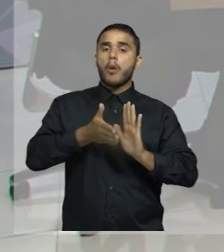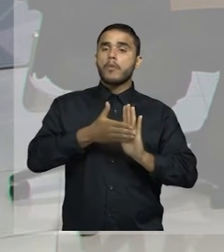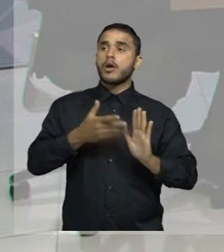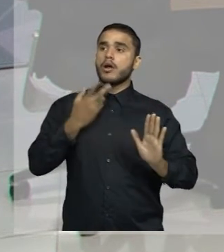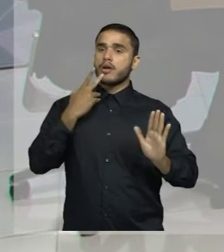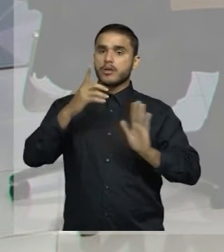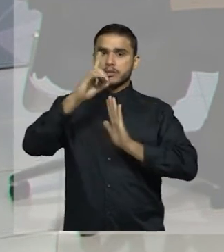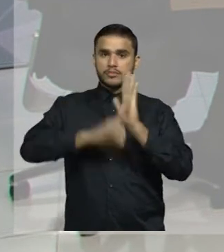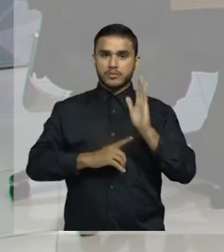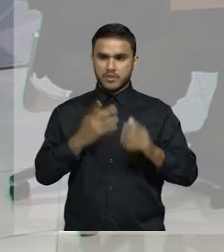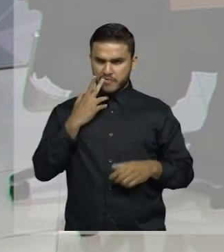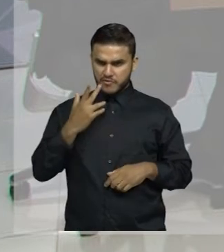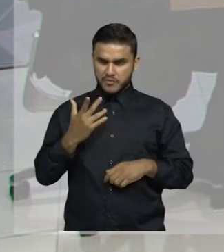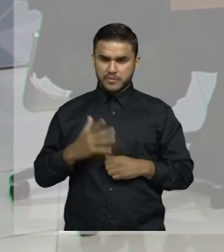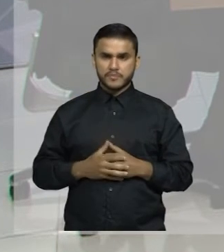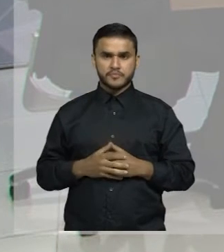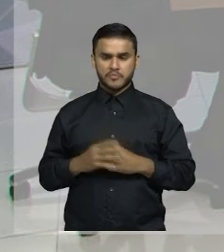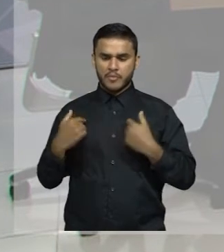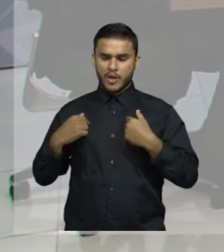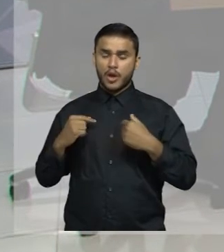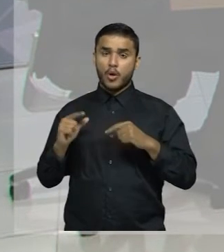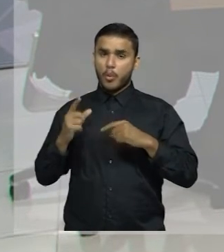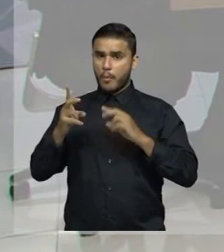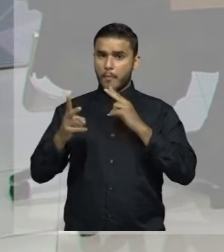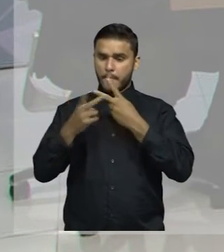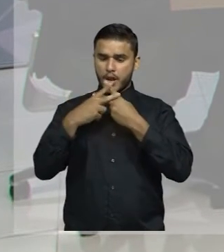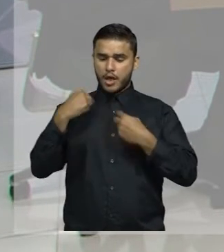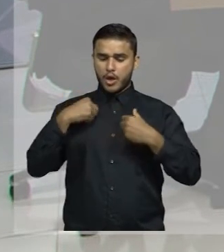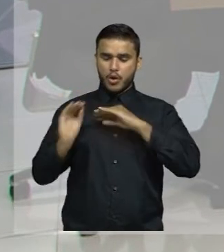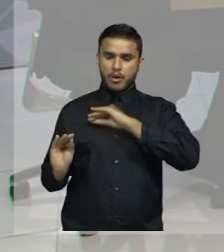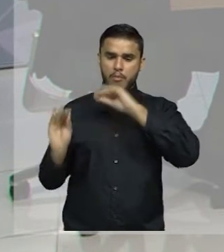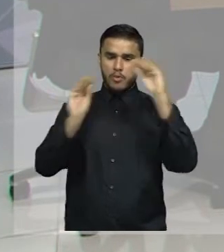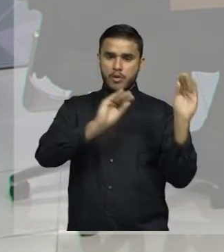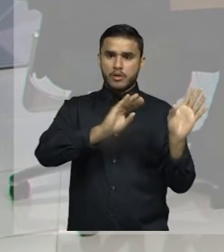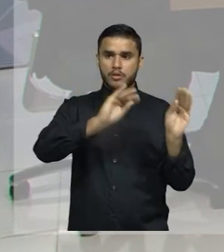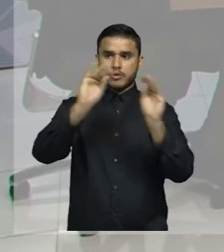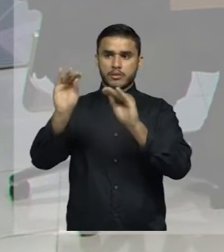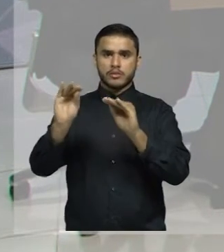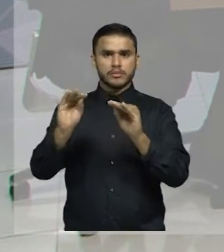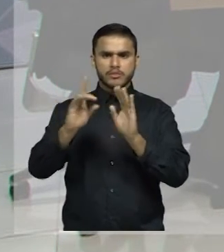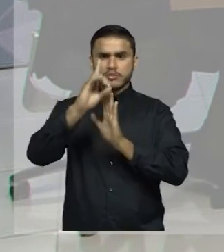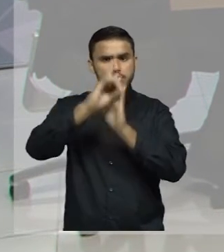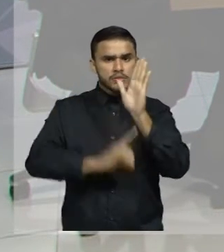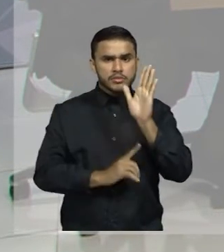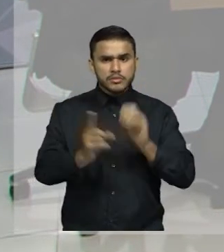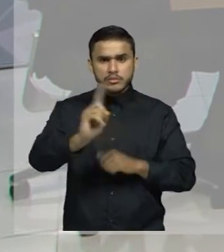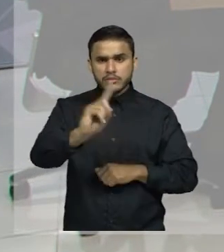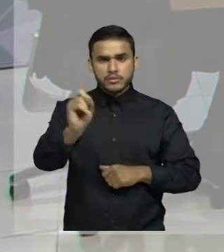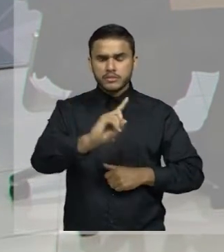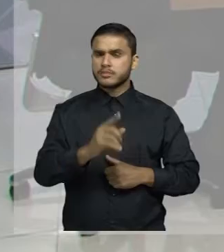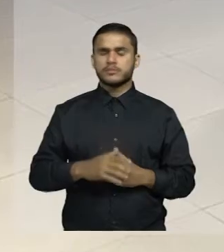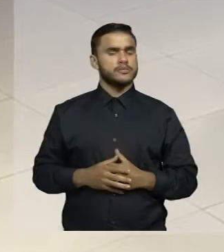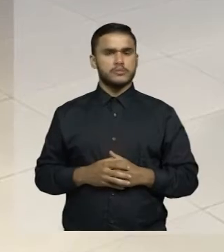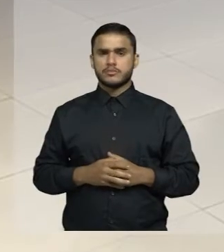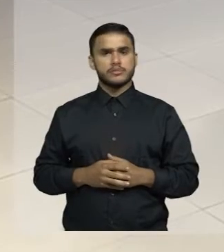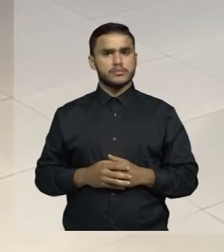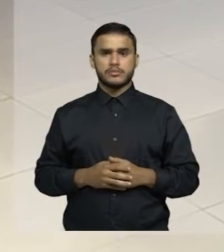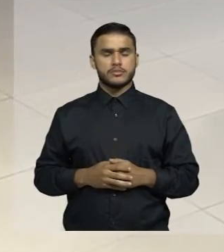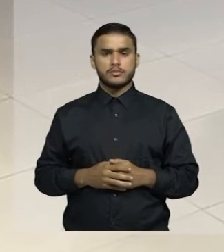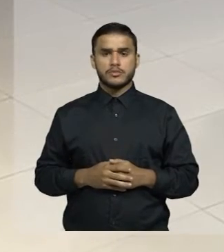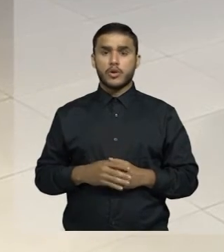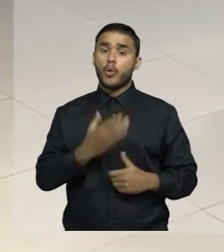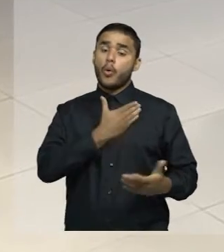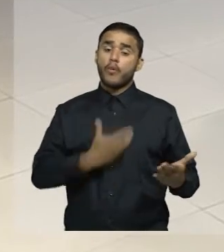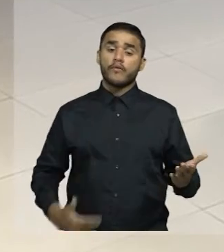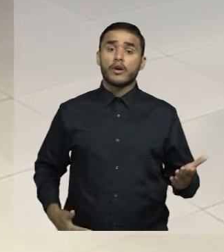por exemplo, não aceitar remanejamento de preso de uma instituição para outra, isso não é direito, ao contrário, isso é um direito que se